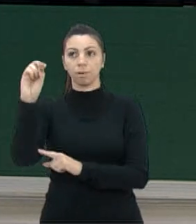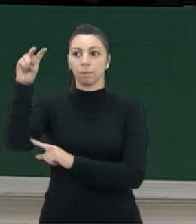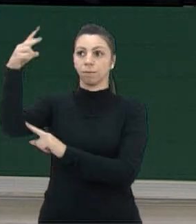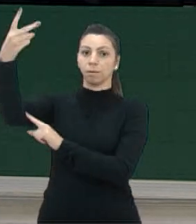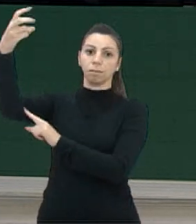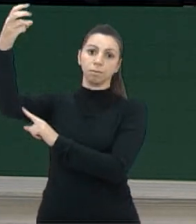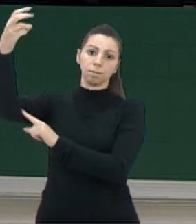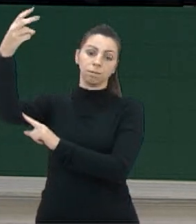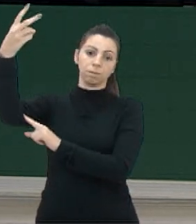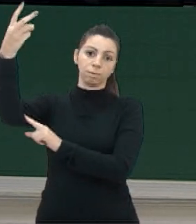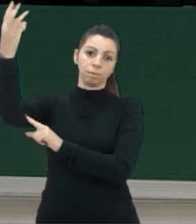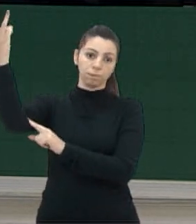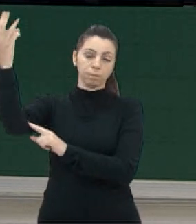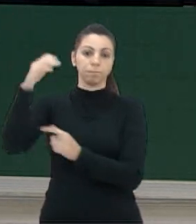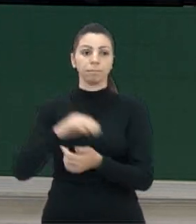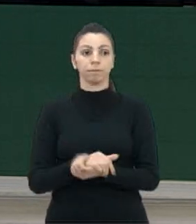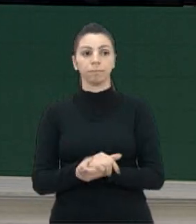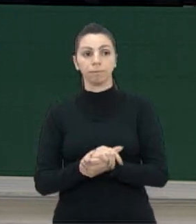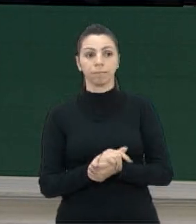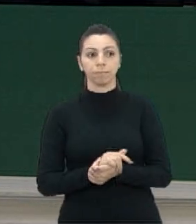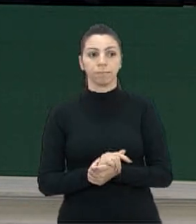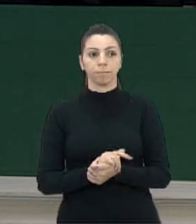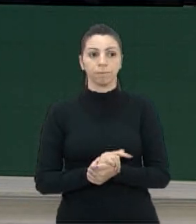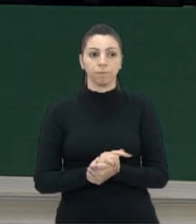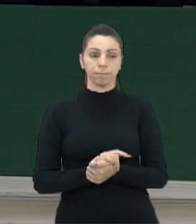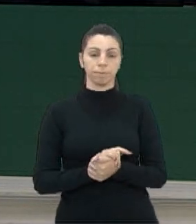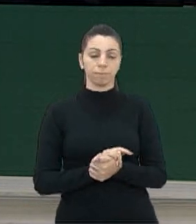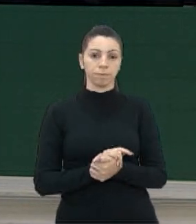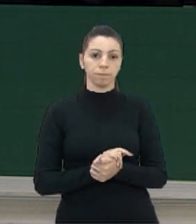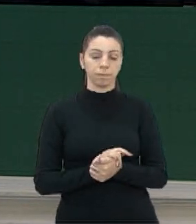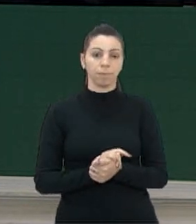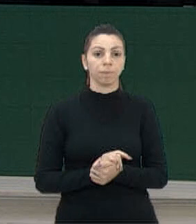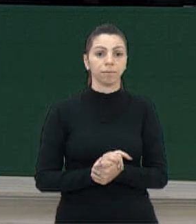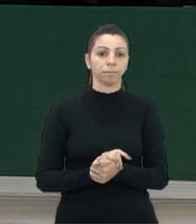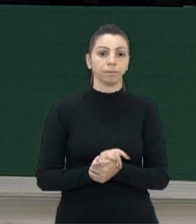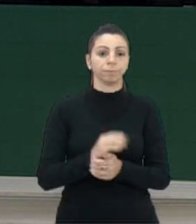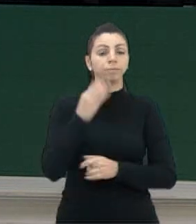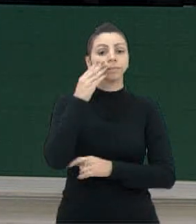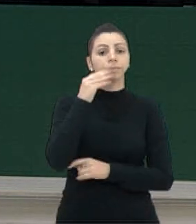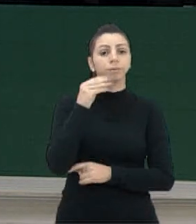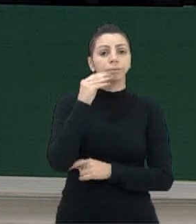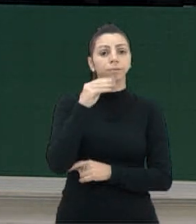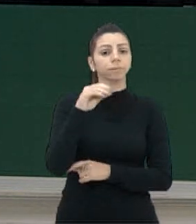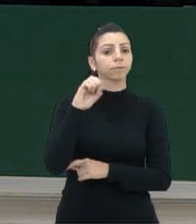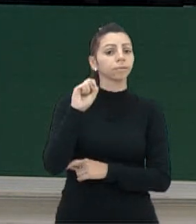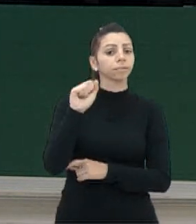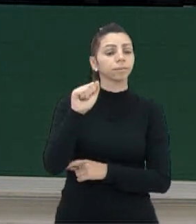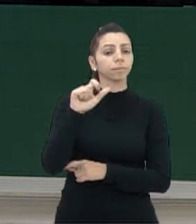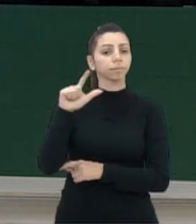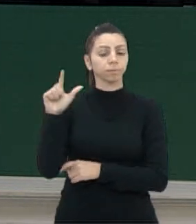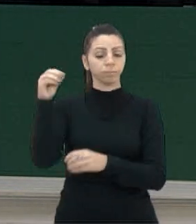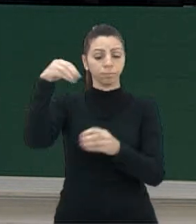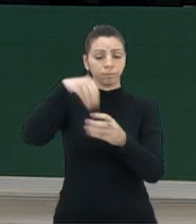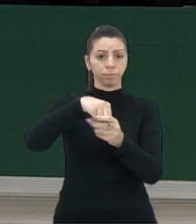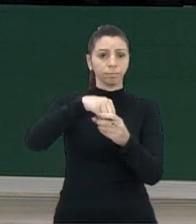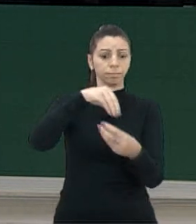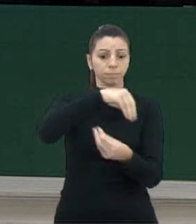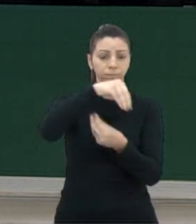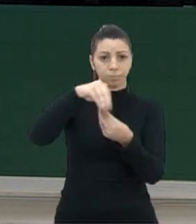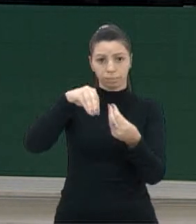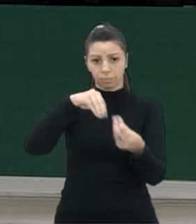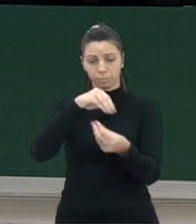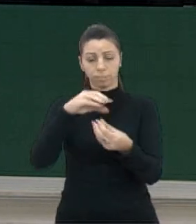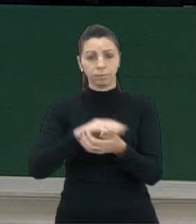aí depende do que é que eu estou falando. Para o caso do sal aqui do NaCl, eu vou dizer que ele é um composto, né? Ele é formado